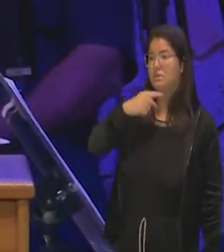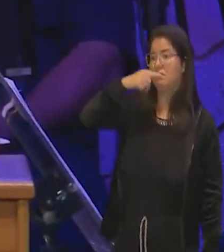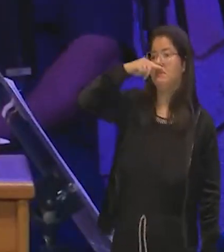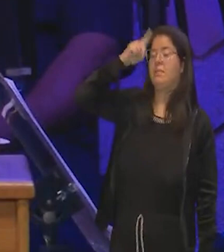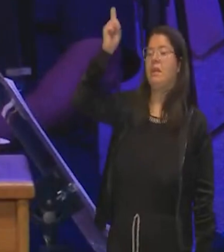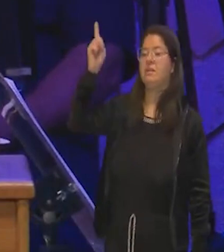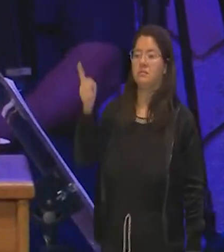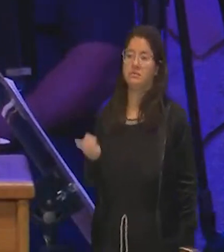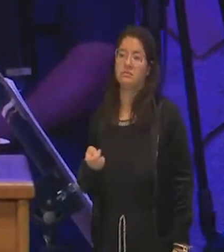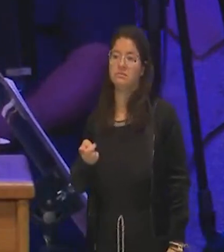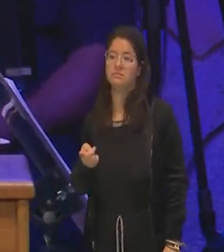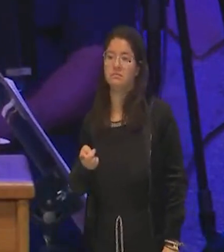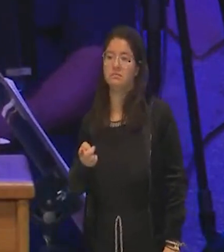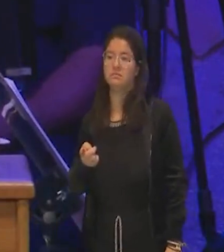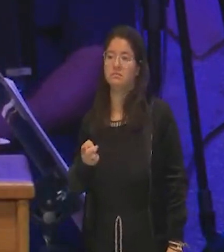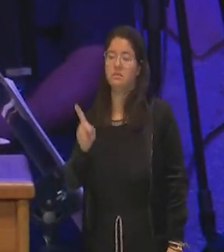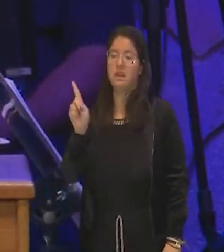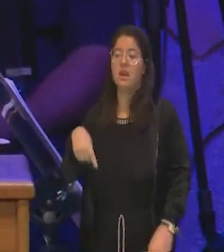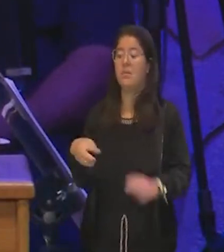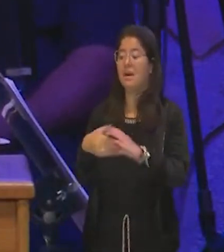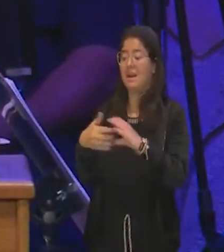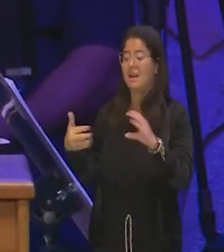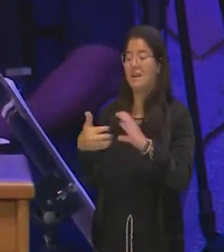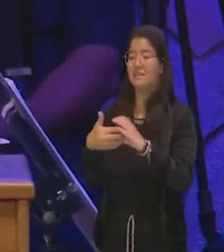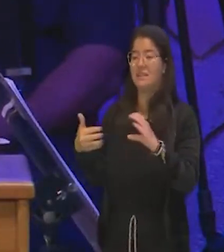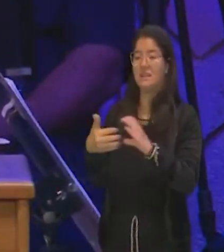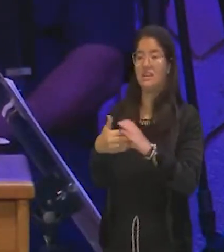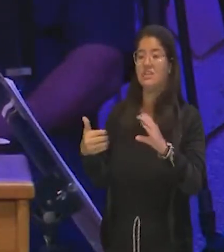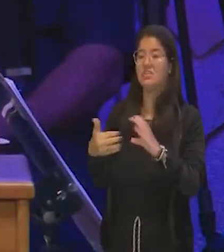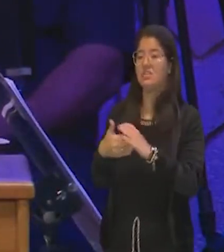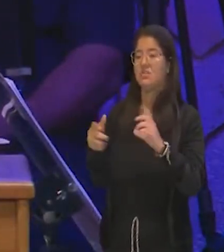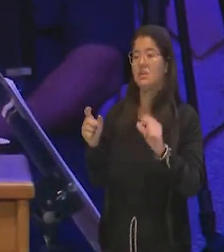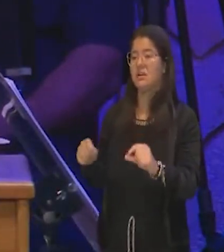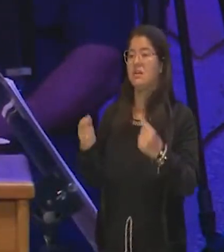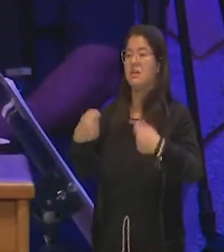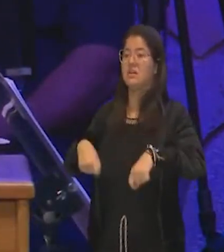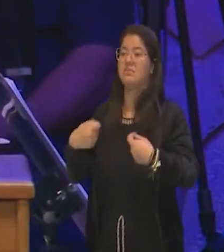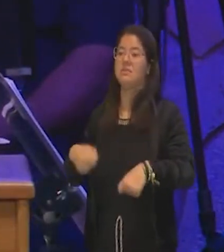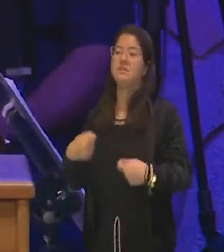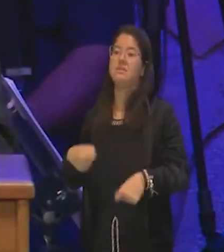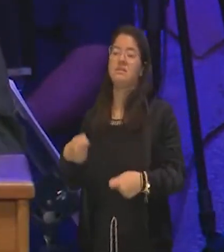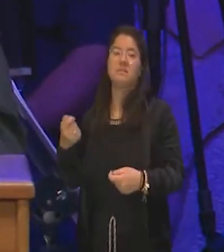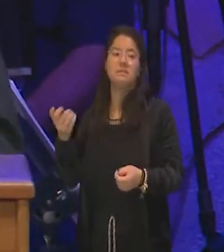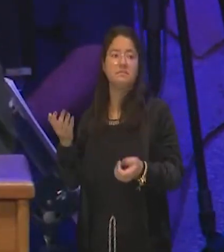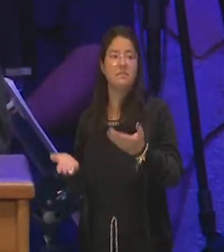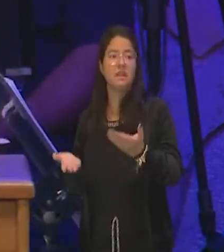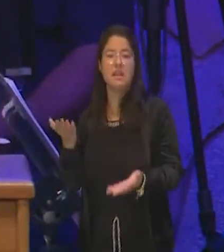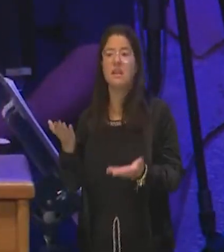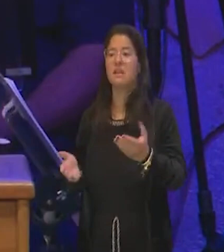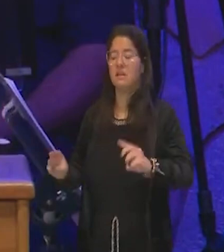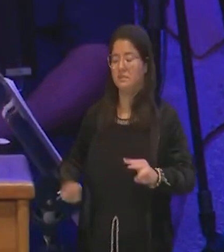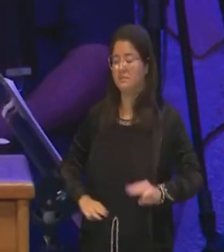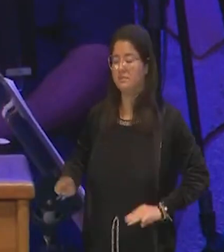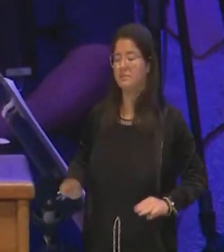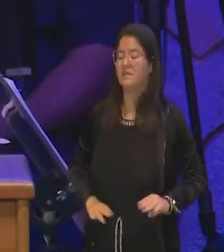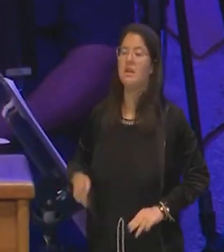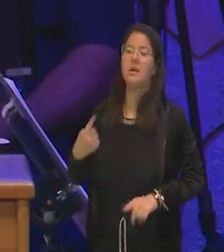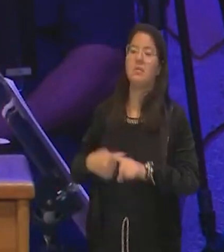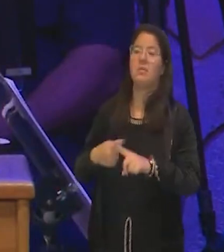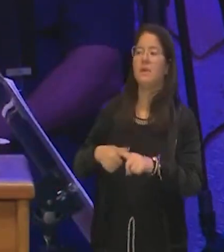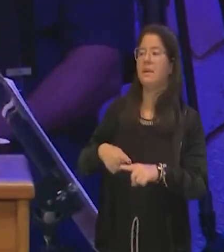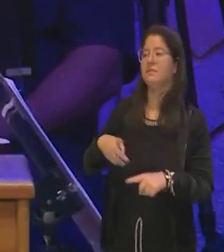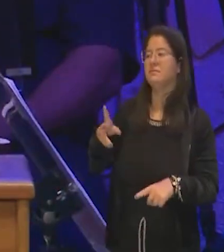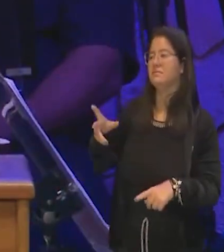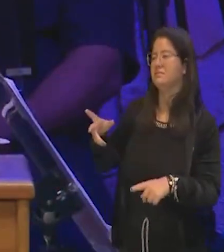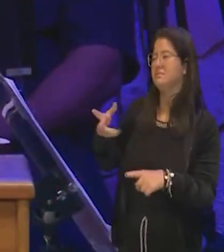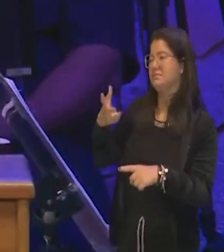é uma característica que deve permear o ministério, porque a tentação de enriquecer é muito grande. Você vê as